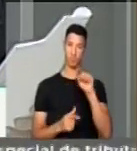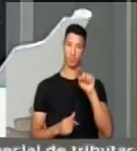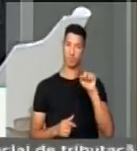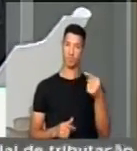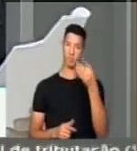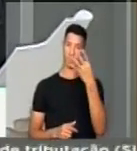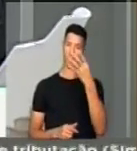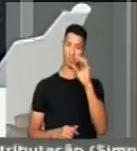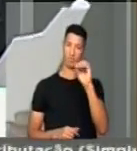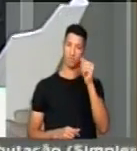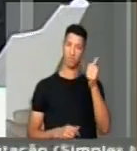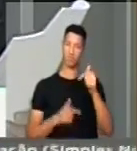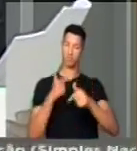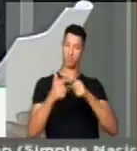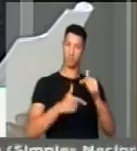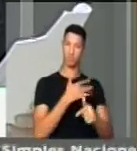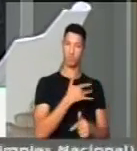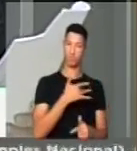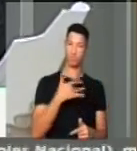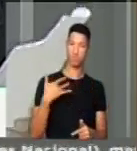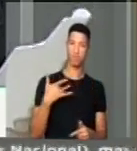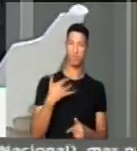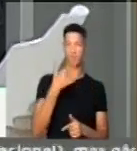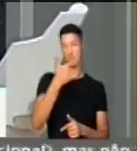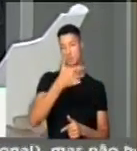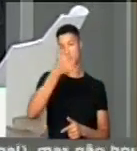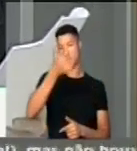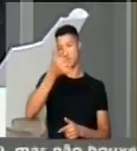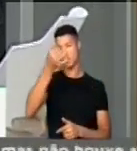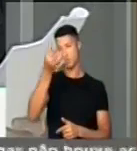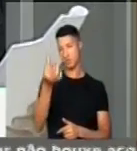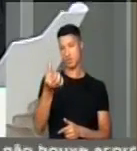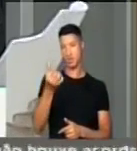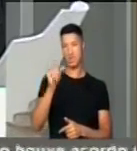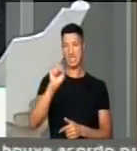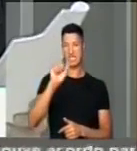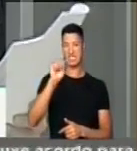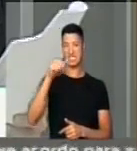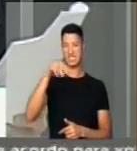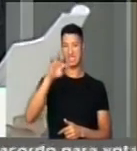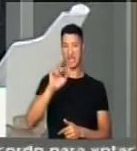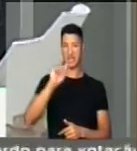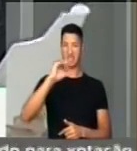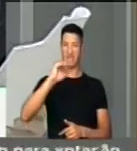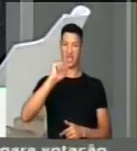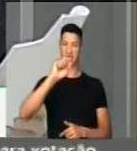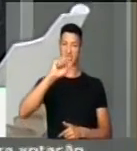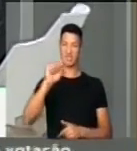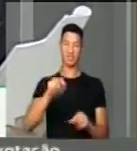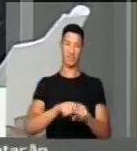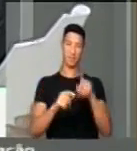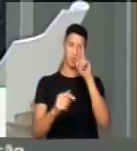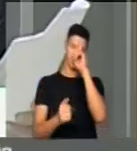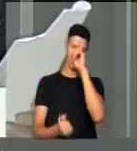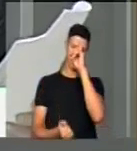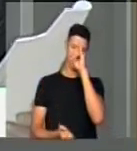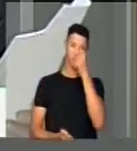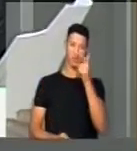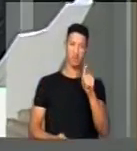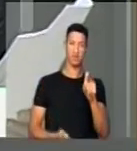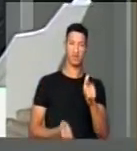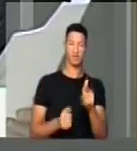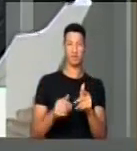1.401 serviços de saúde em 216 santas casas e hospitais filantrópicos, sem